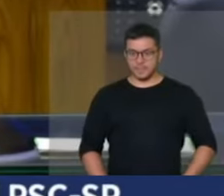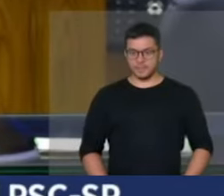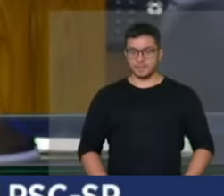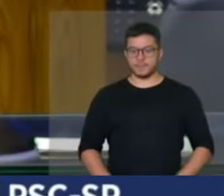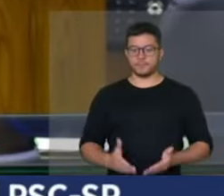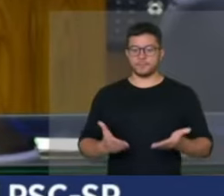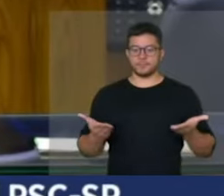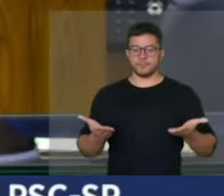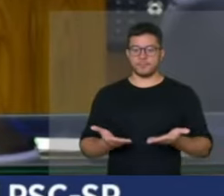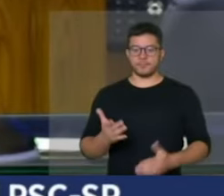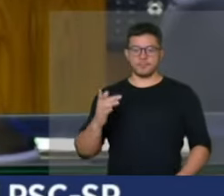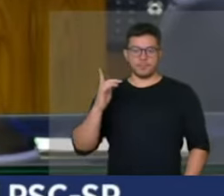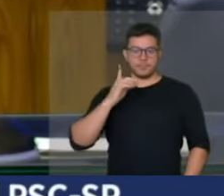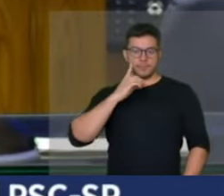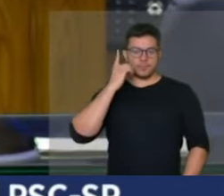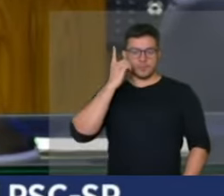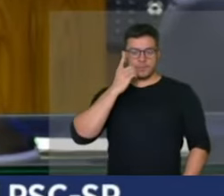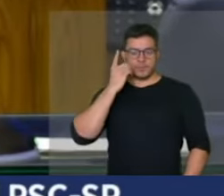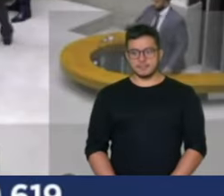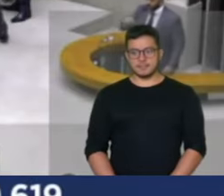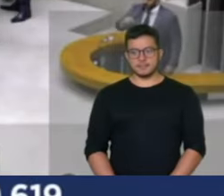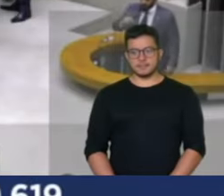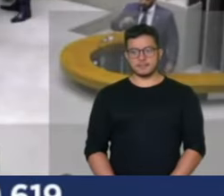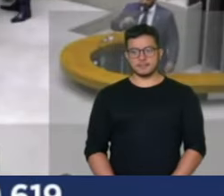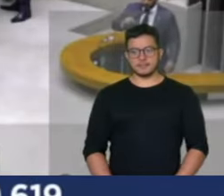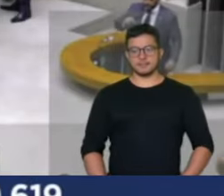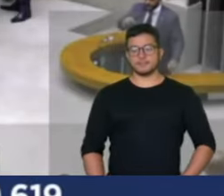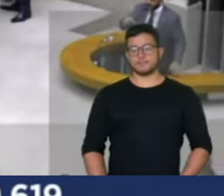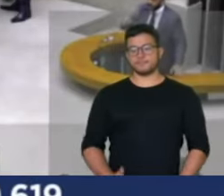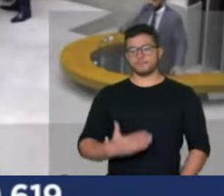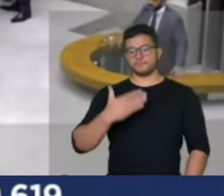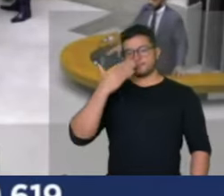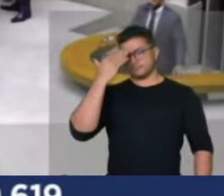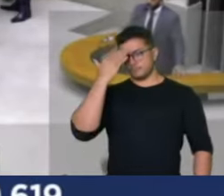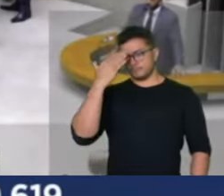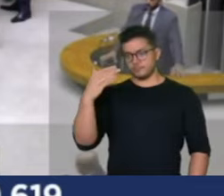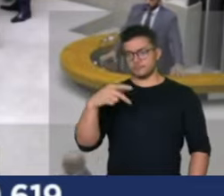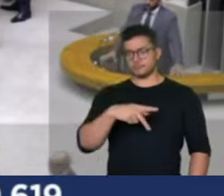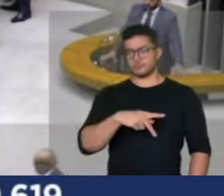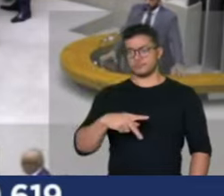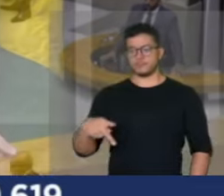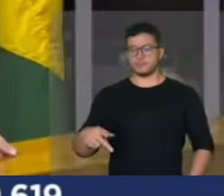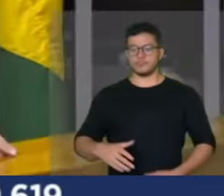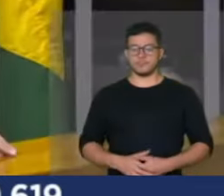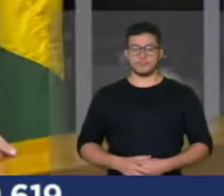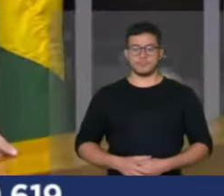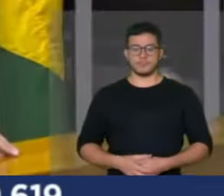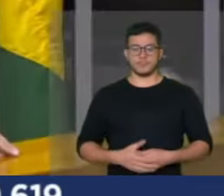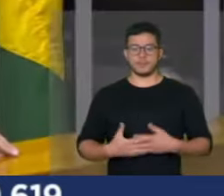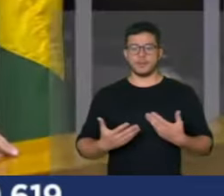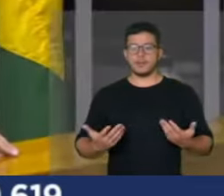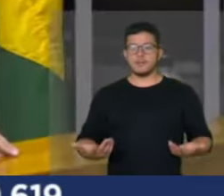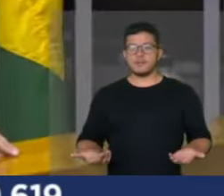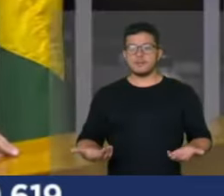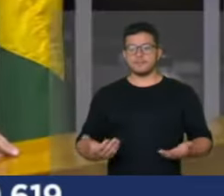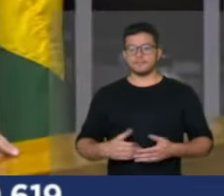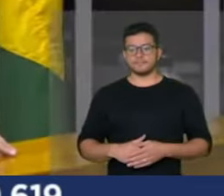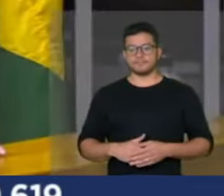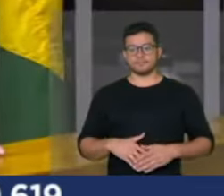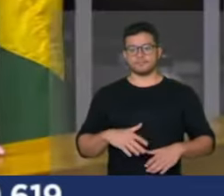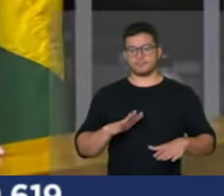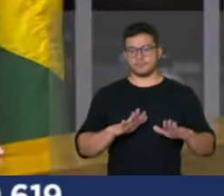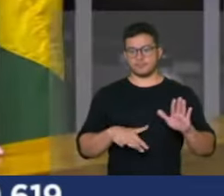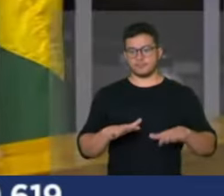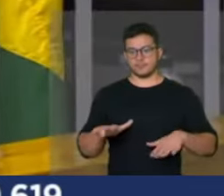E agora vamos ao Rio de Janeiro com o deputado Jordi. Obrigado, senhor presidente. Bom, muitas vezes nós ouvimos aqui